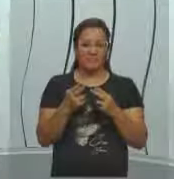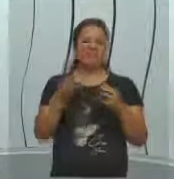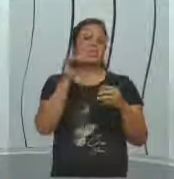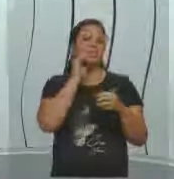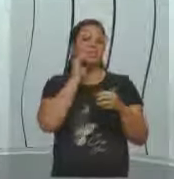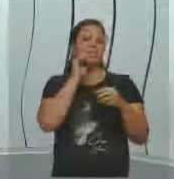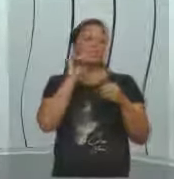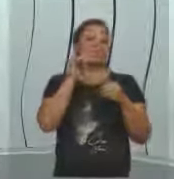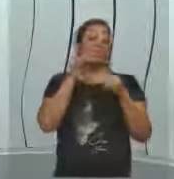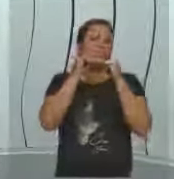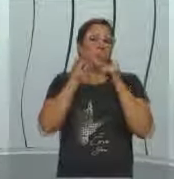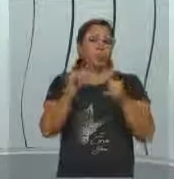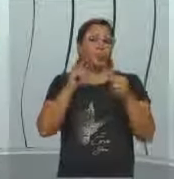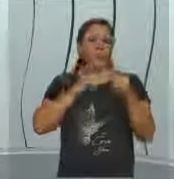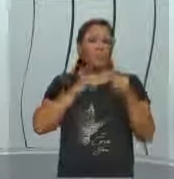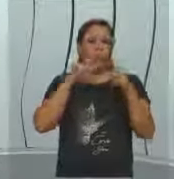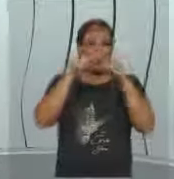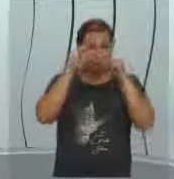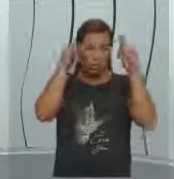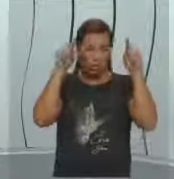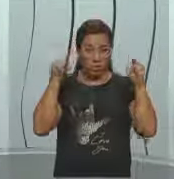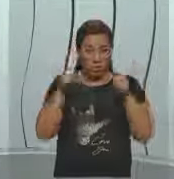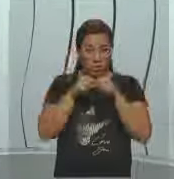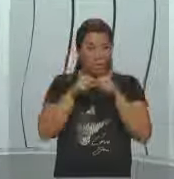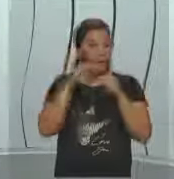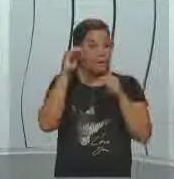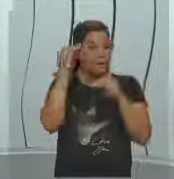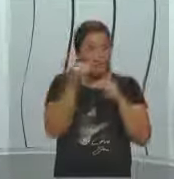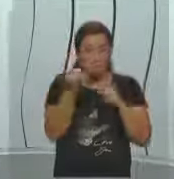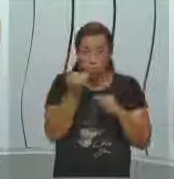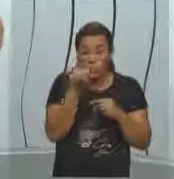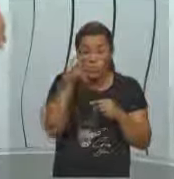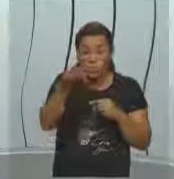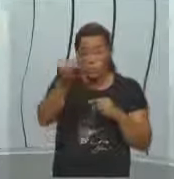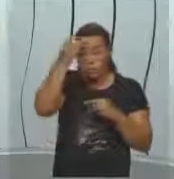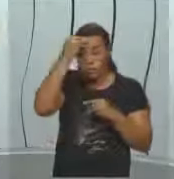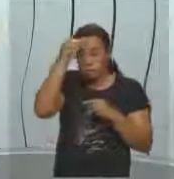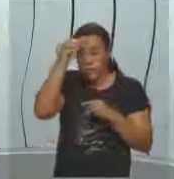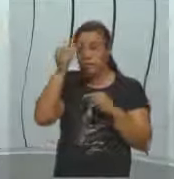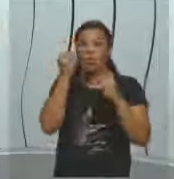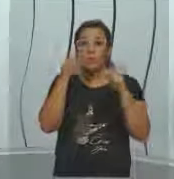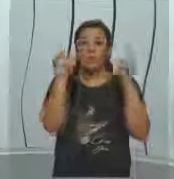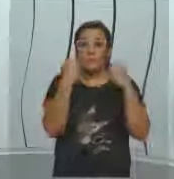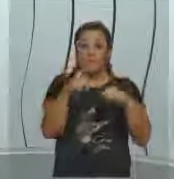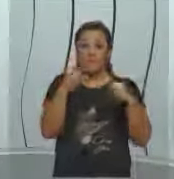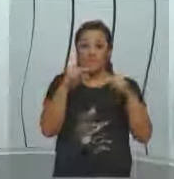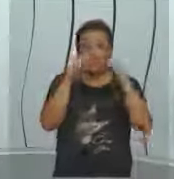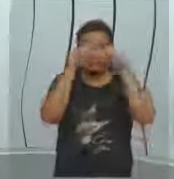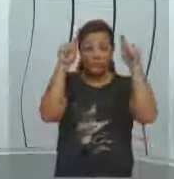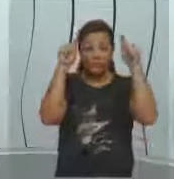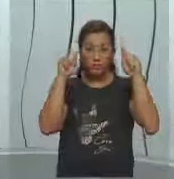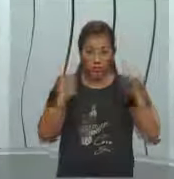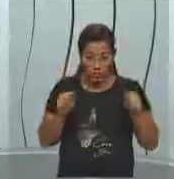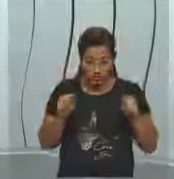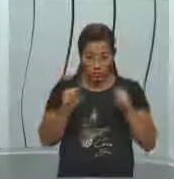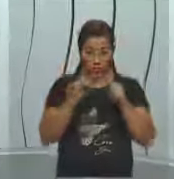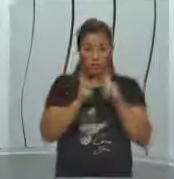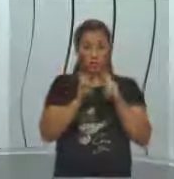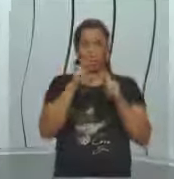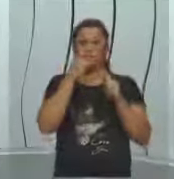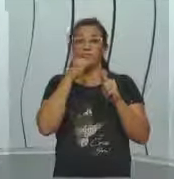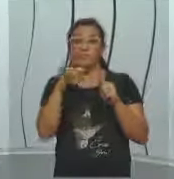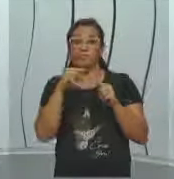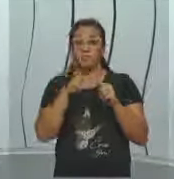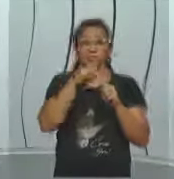circuito elétrico é um caminho fechado, isso é muito importante, tá, pessoal? Tem que ser um caminho fechado por onde a minha corrente